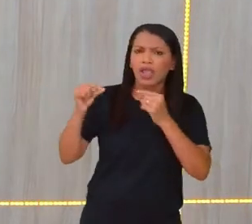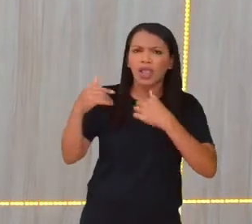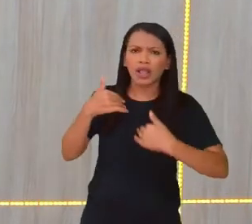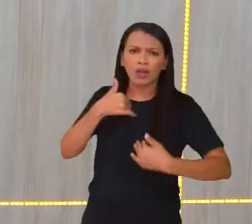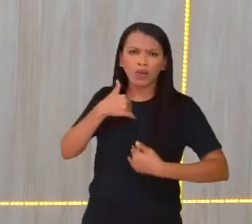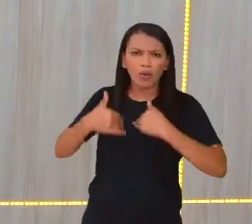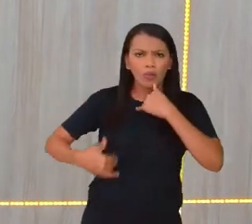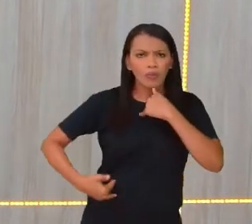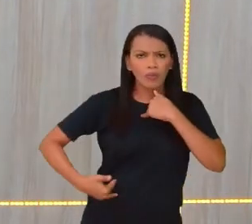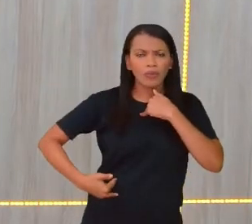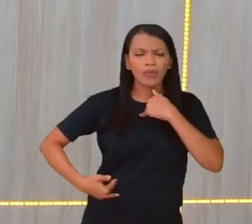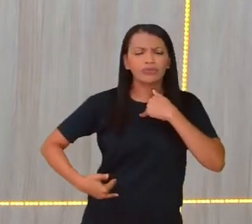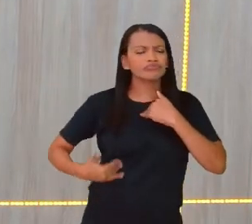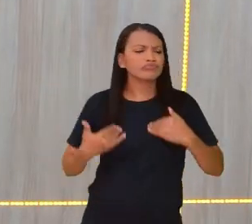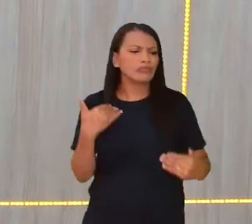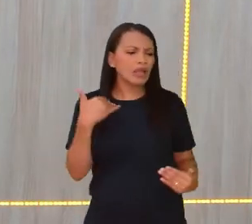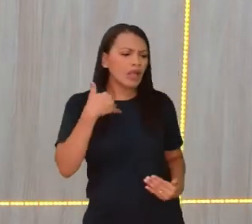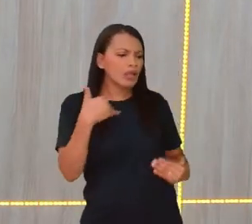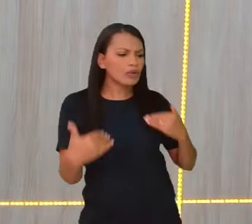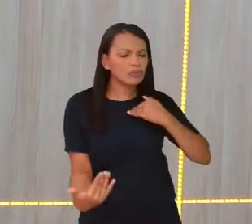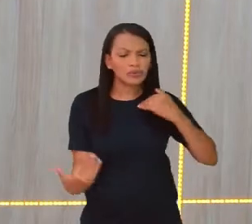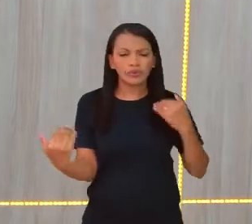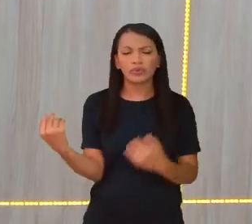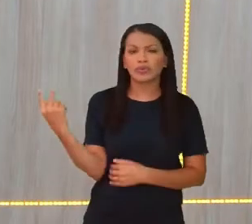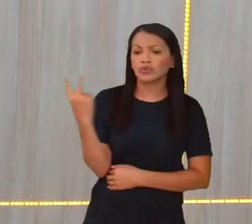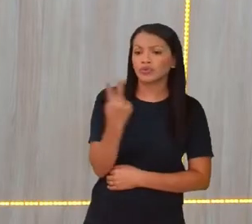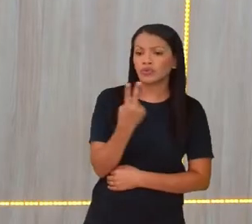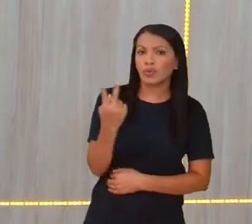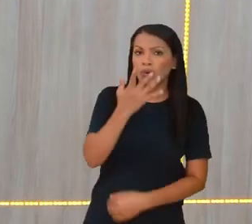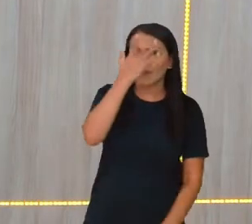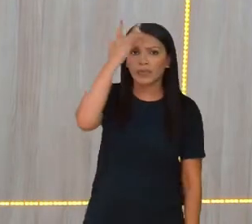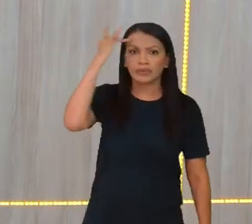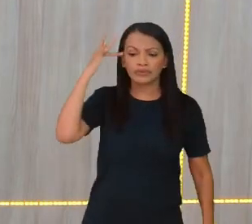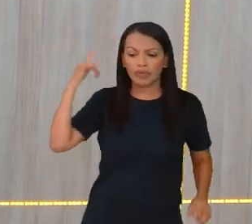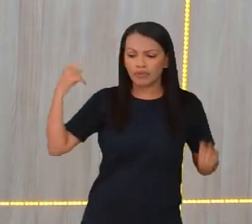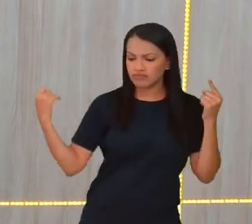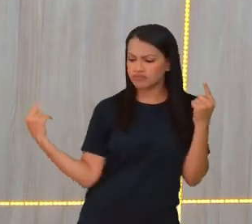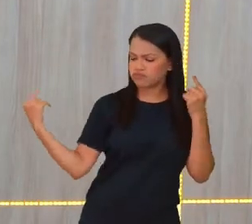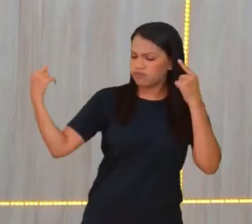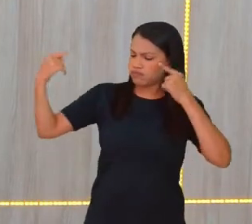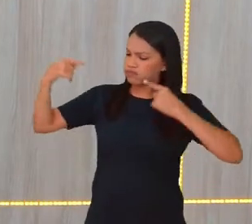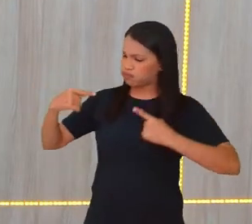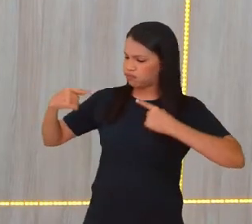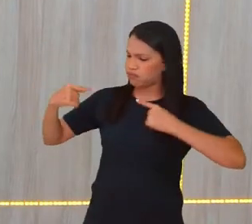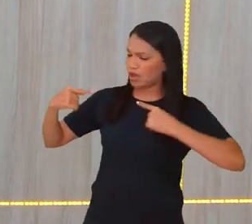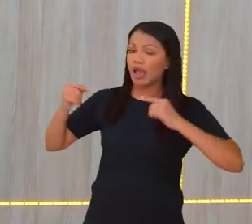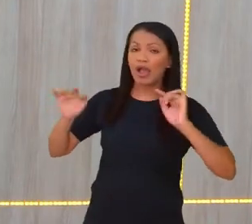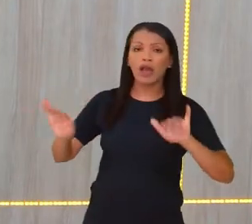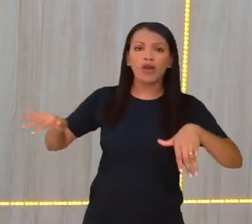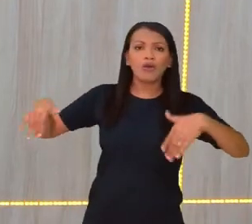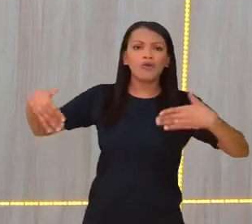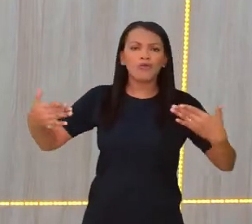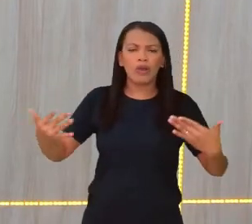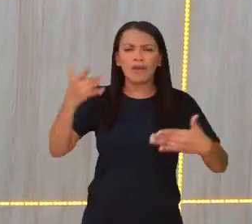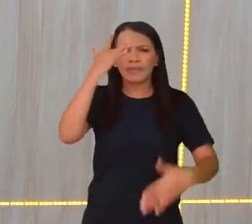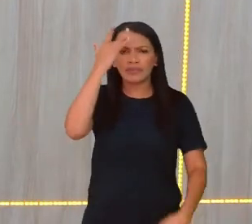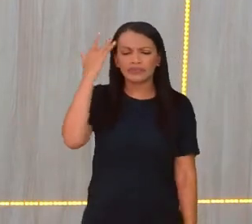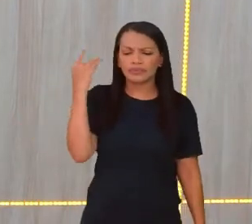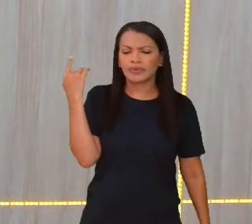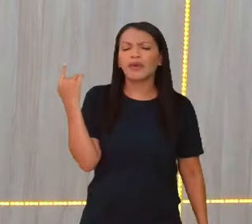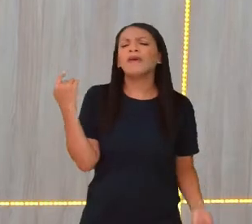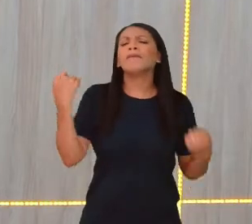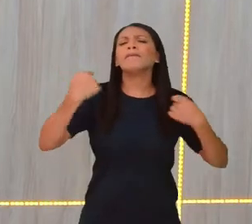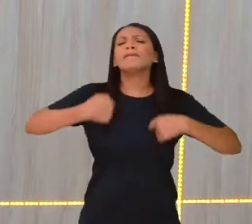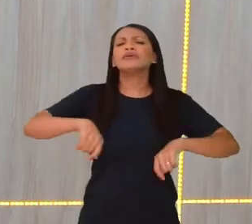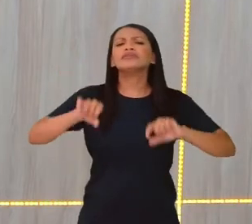Quando a gente tem uma disputa entre duas pessoas. E aí, na quais o oponente, ele deve